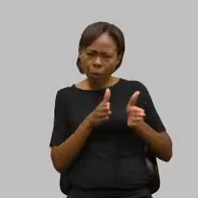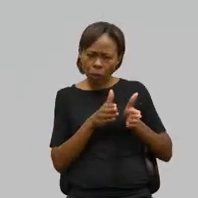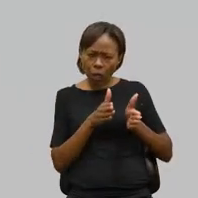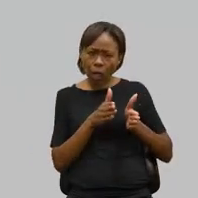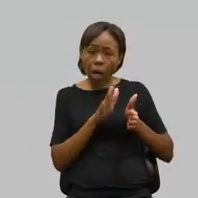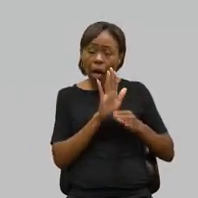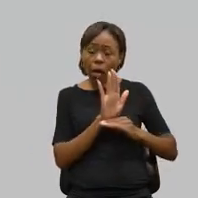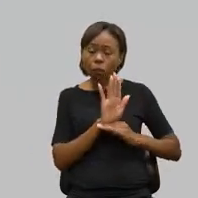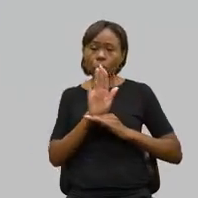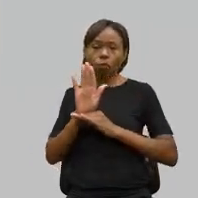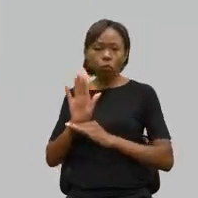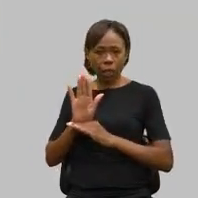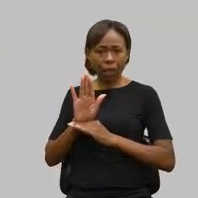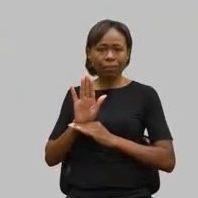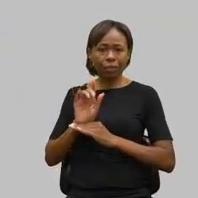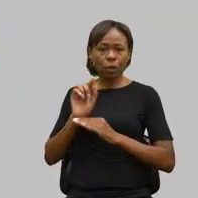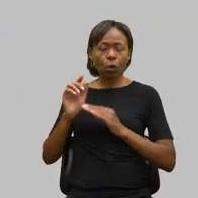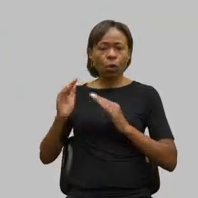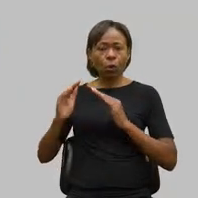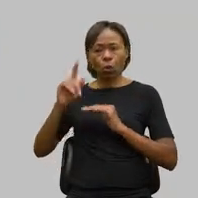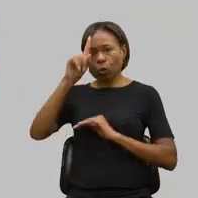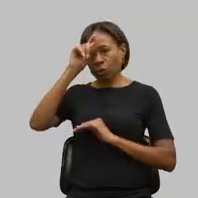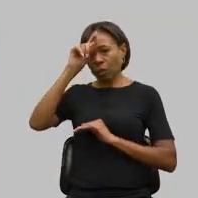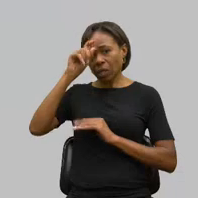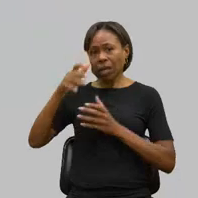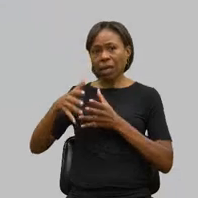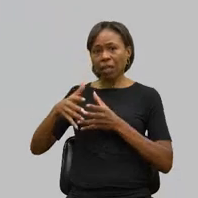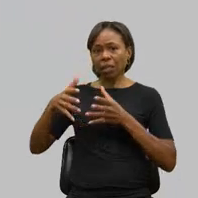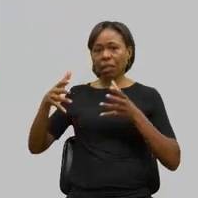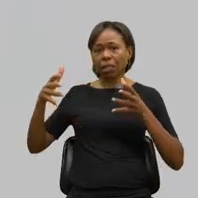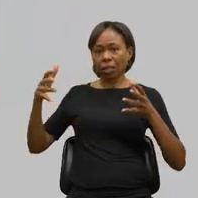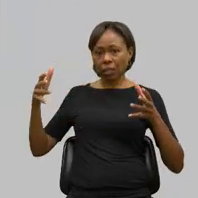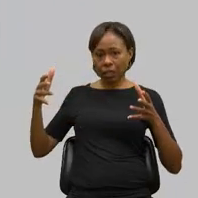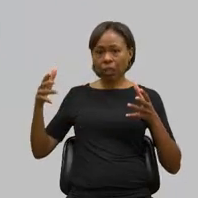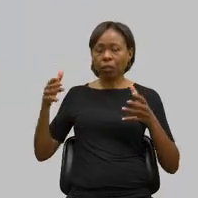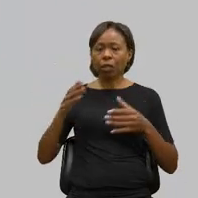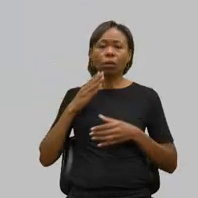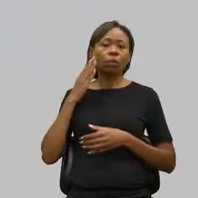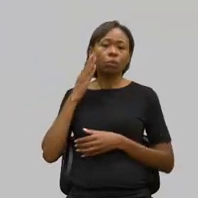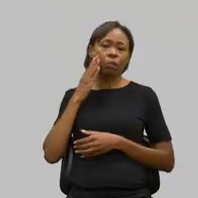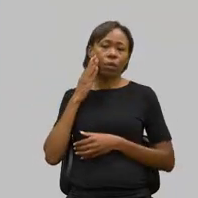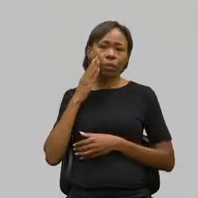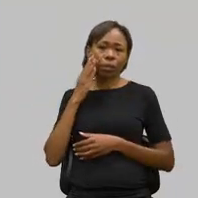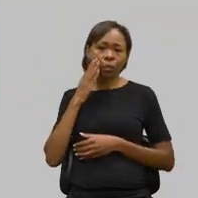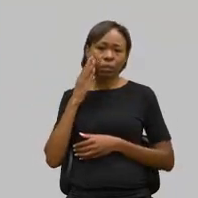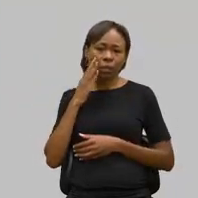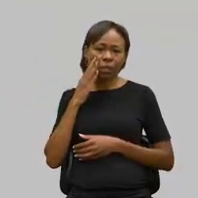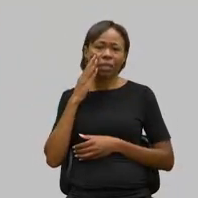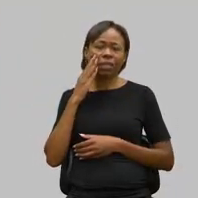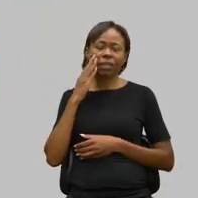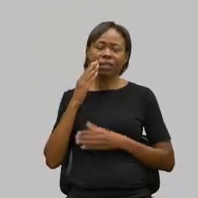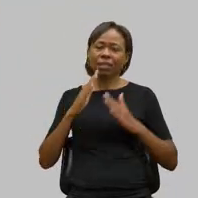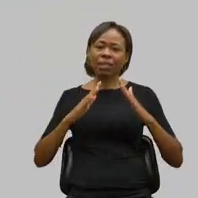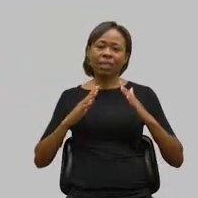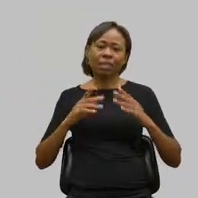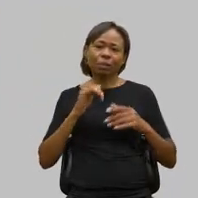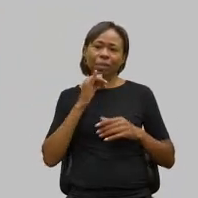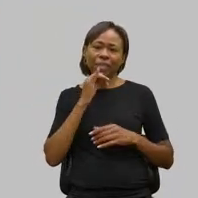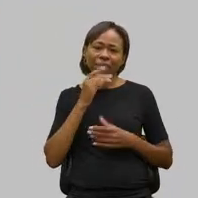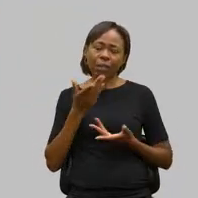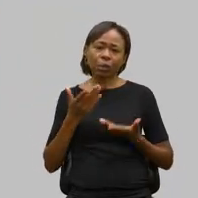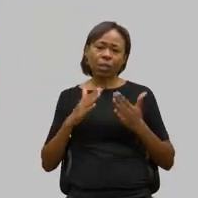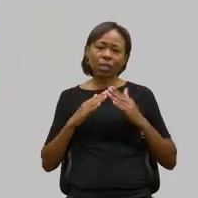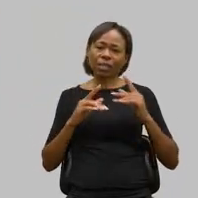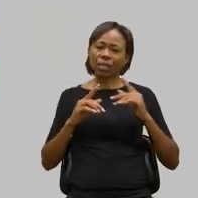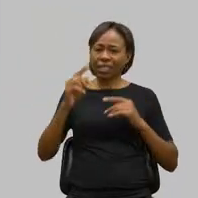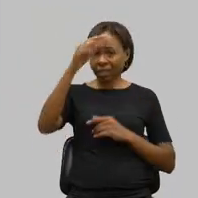grandes com a ida e vinda do paciente, para que os hospitais de Barbacena, por exemplo, ou a Santa Casa, ou os hospitais